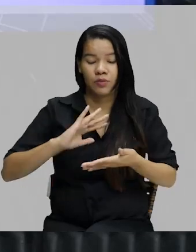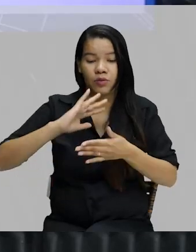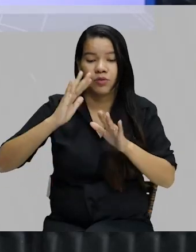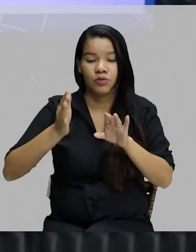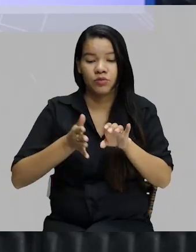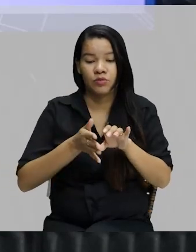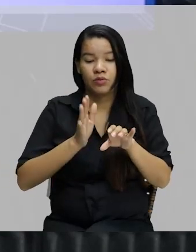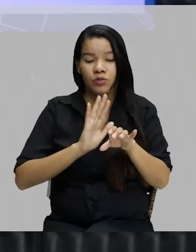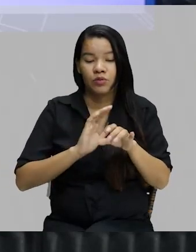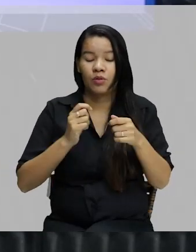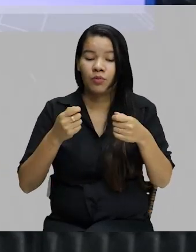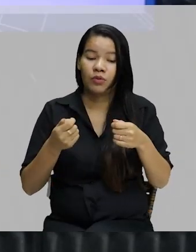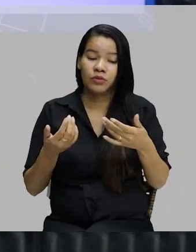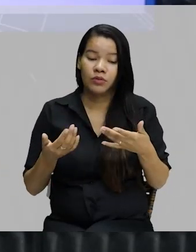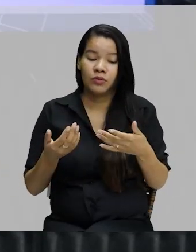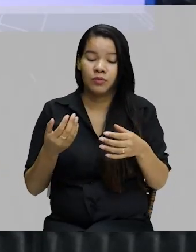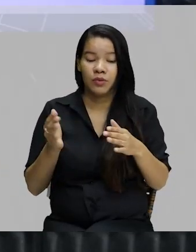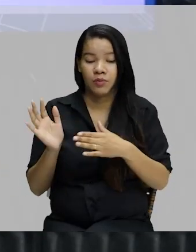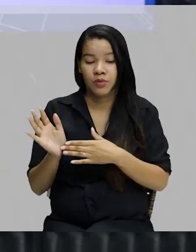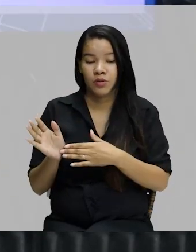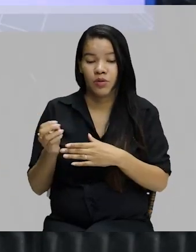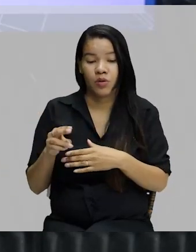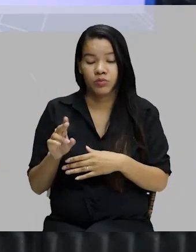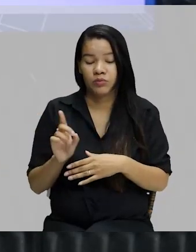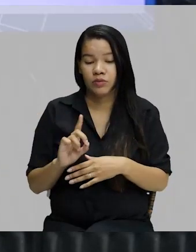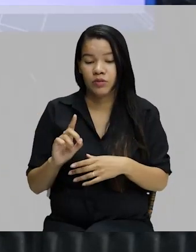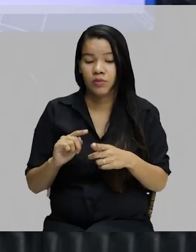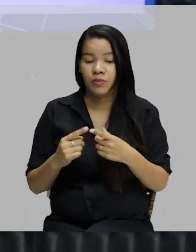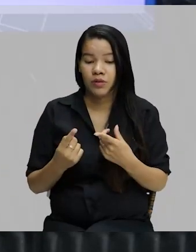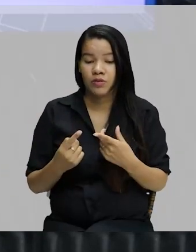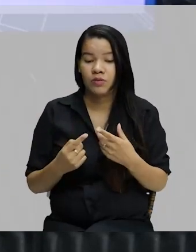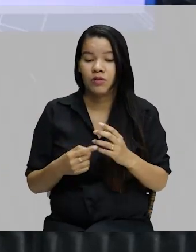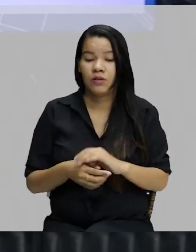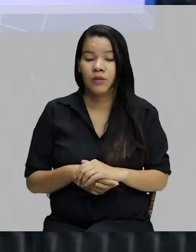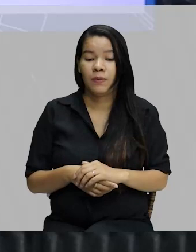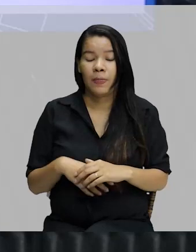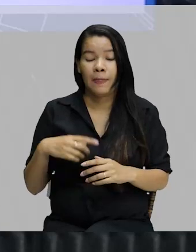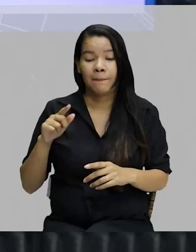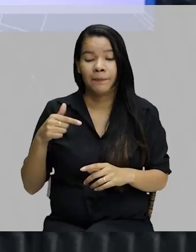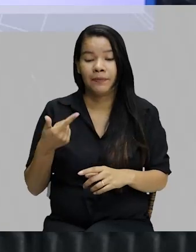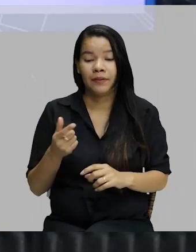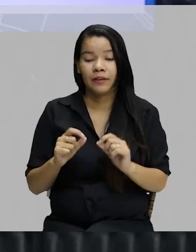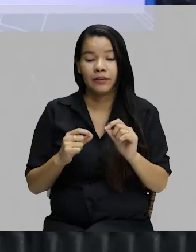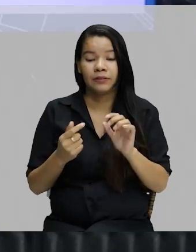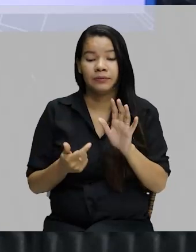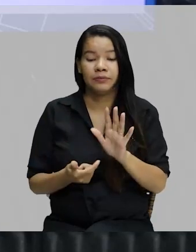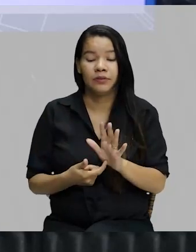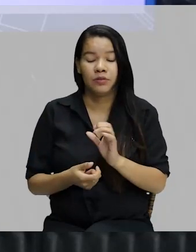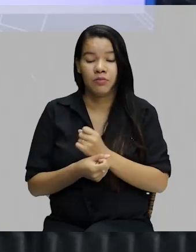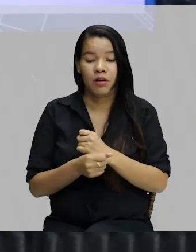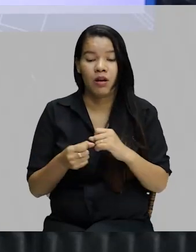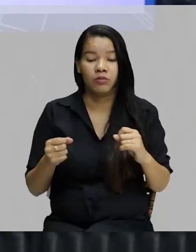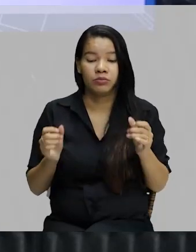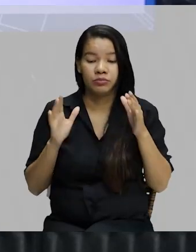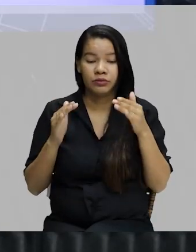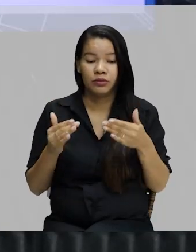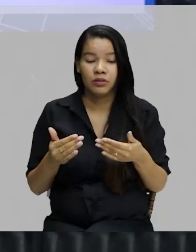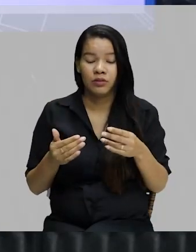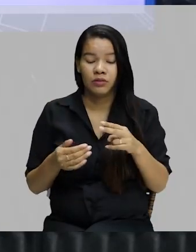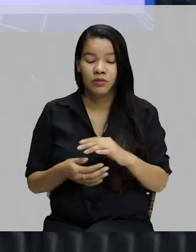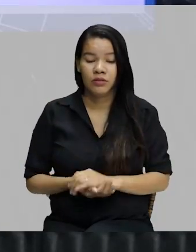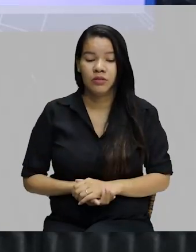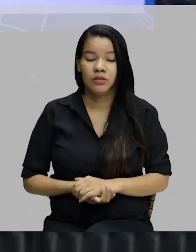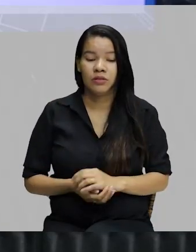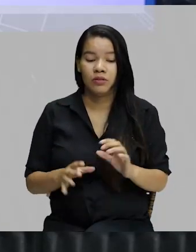ou permanentes. Mas aqueles resíduos que apresentam uma alta concentração, eles vão ser